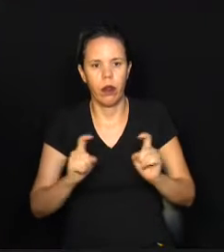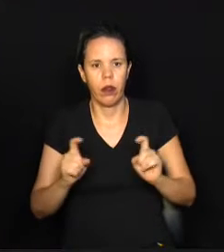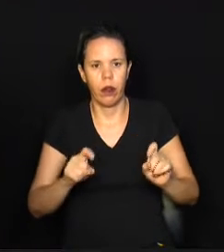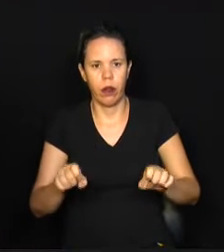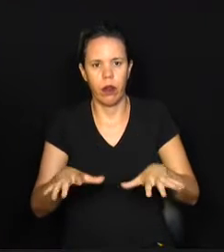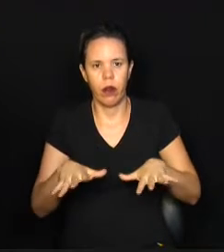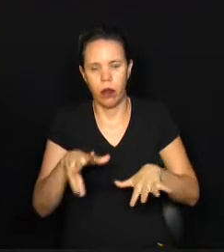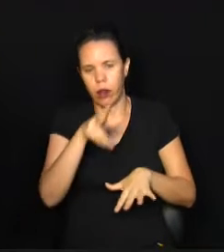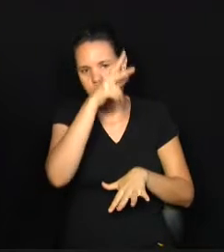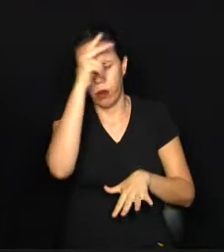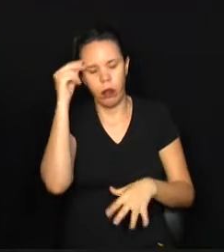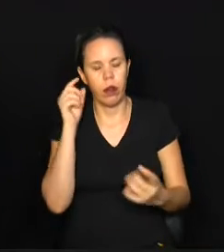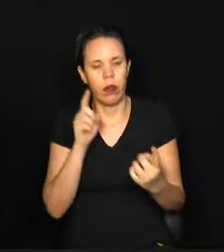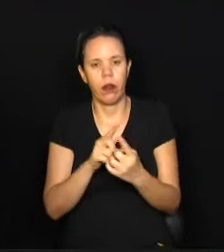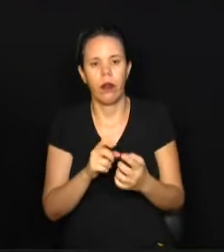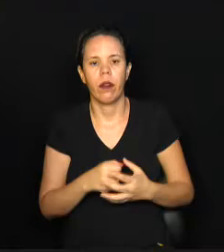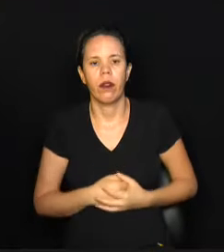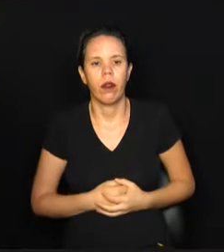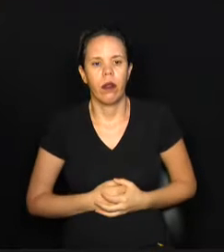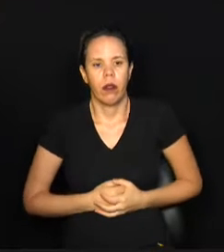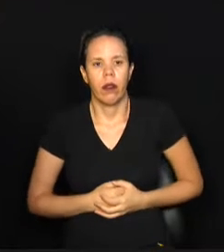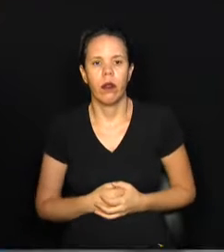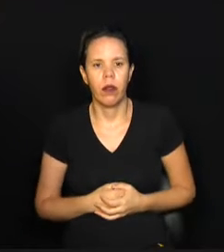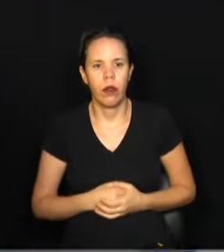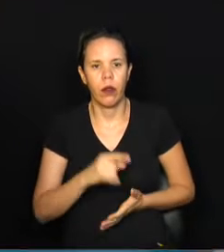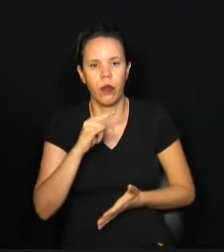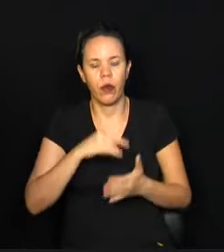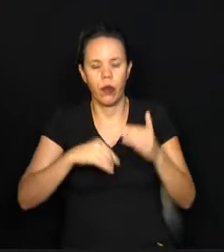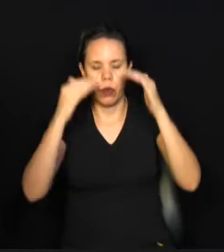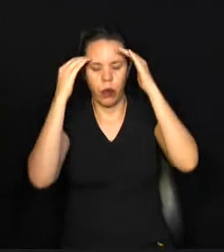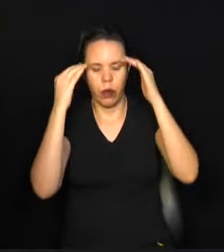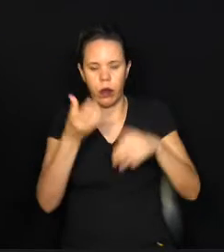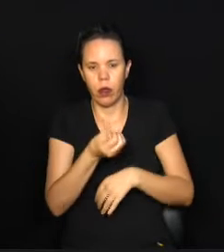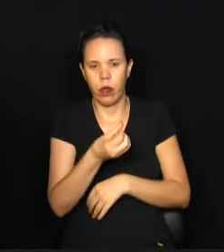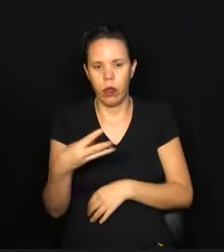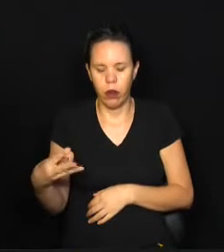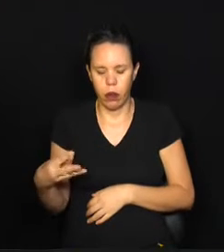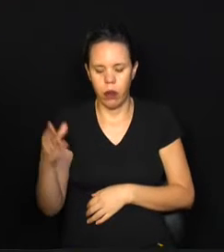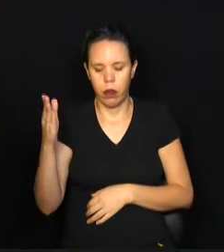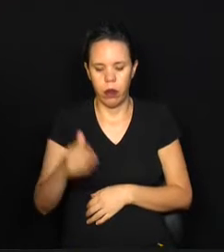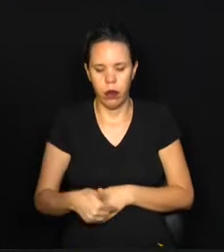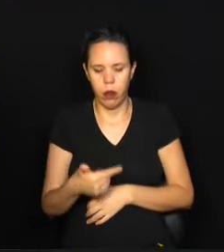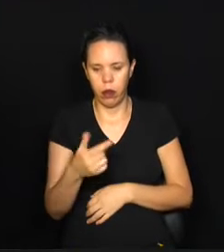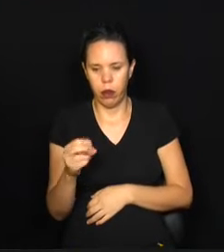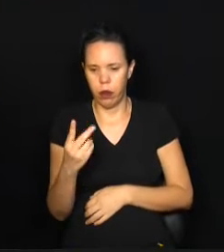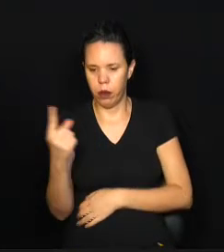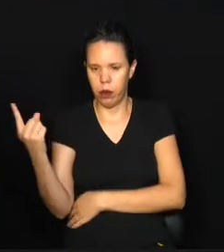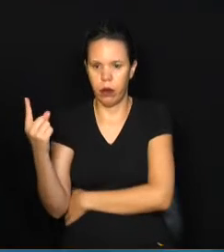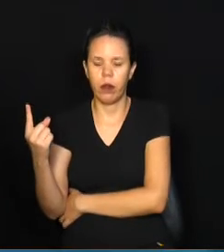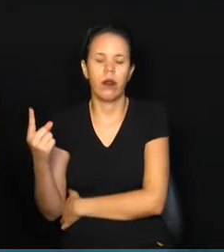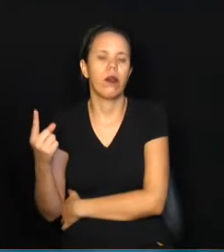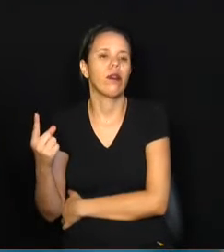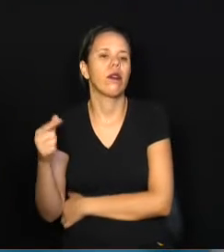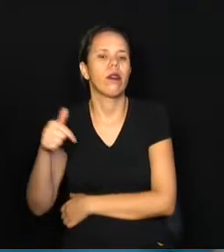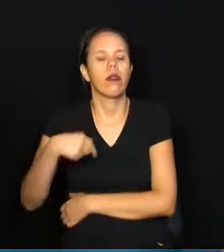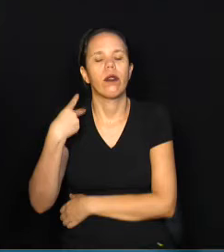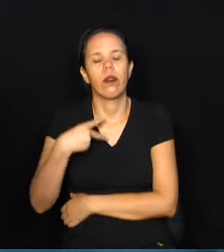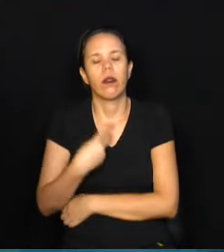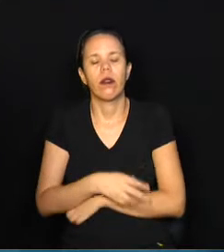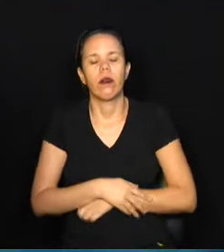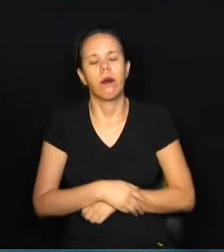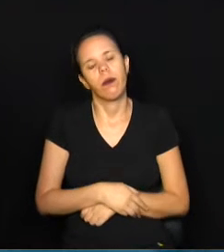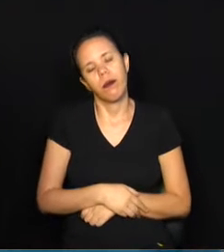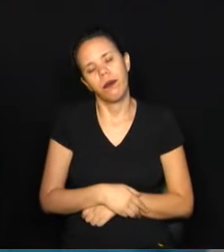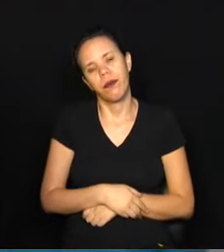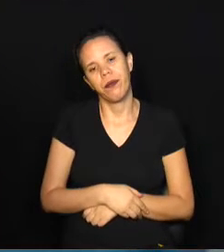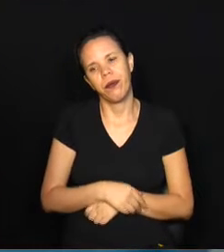pública que está atendendo ao ofício de número 63/2021, formulado aqui por este vereador, e